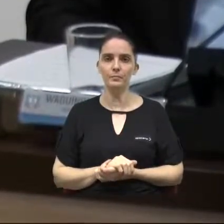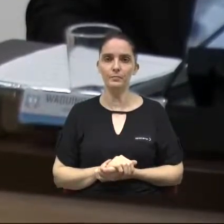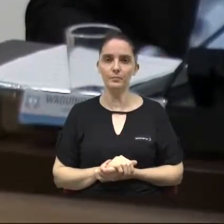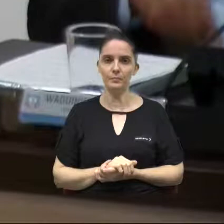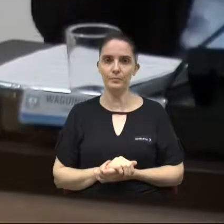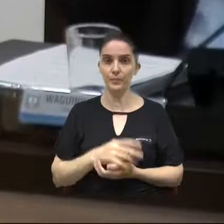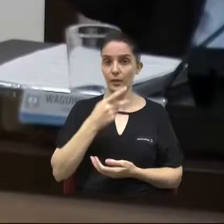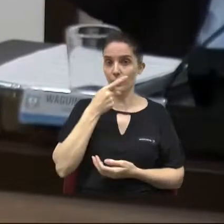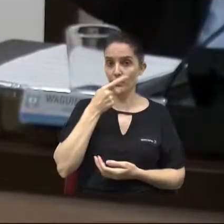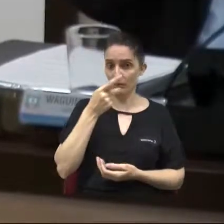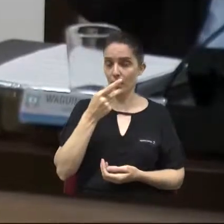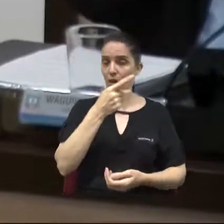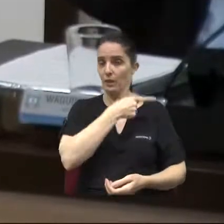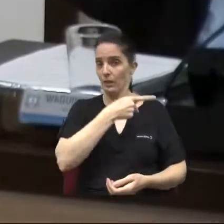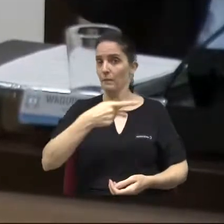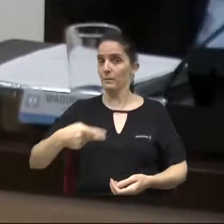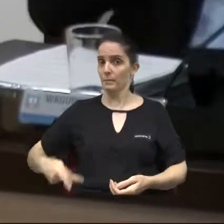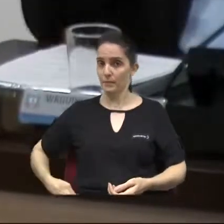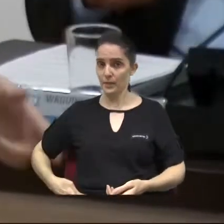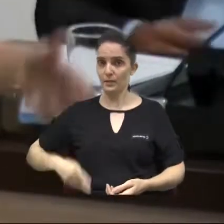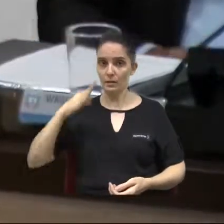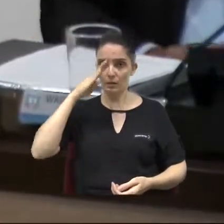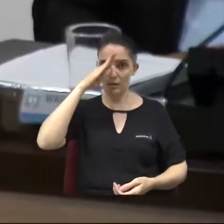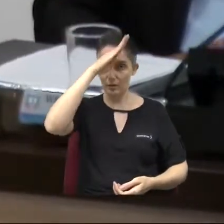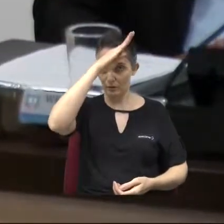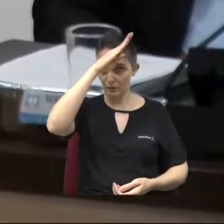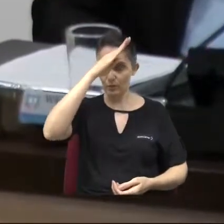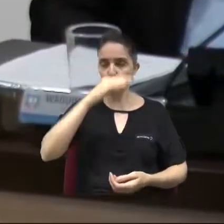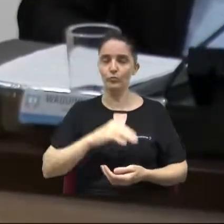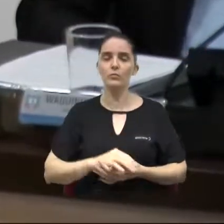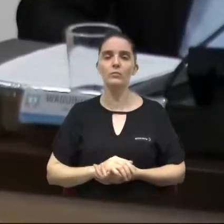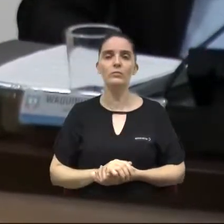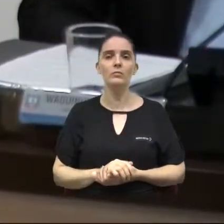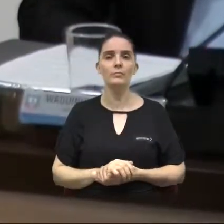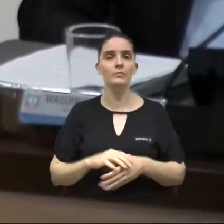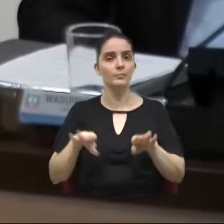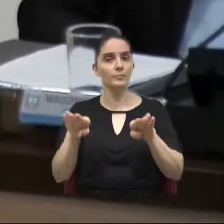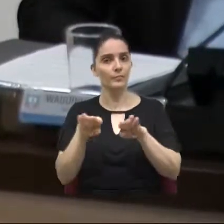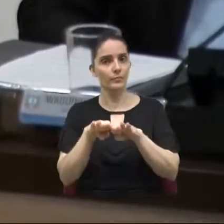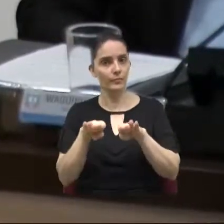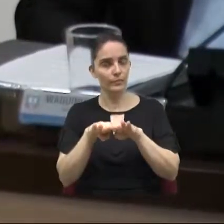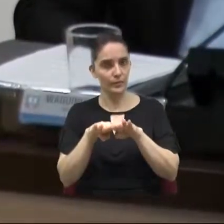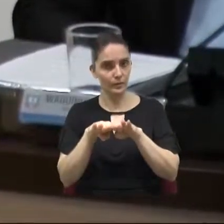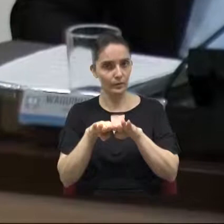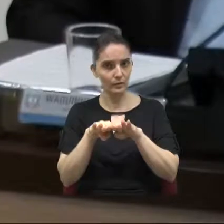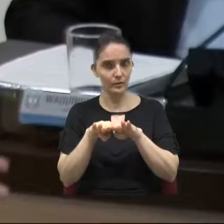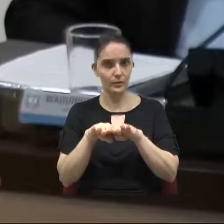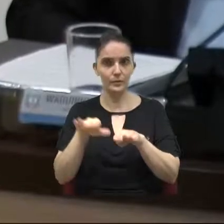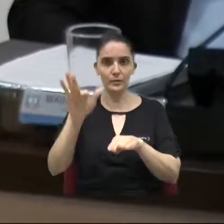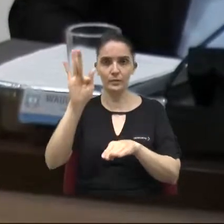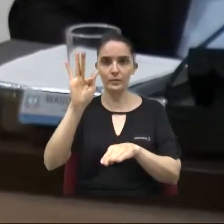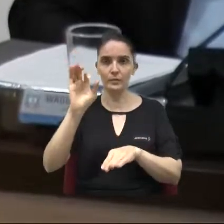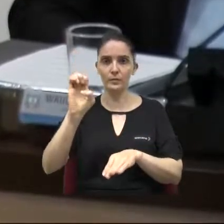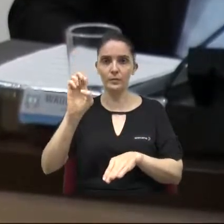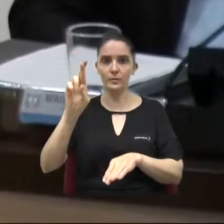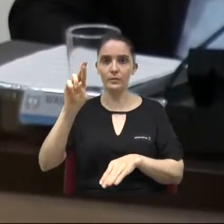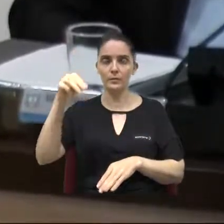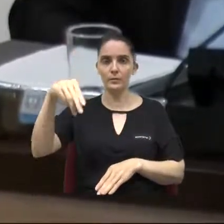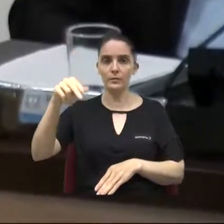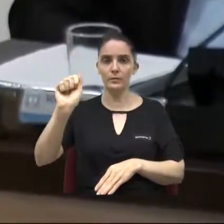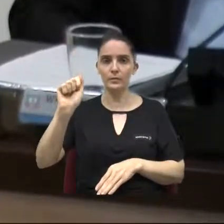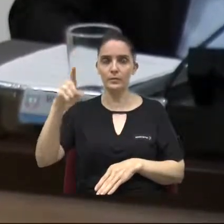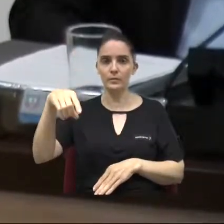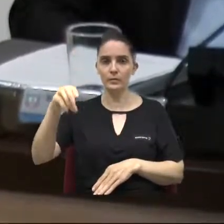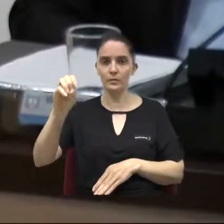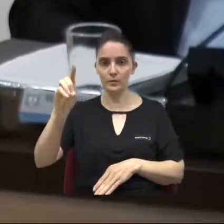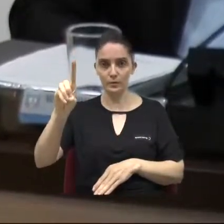acerca do presidente eleito e também do Fernando Haddad, que estava no segundo turno, com